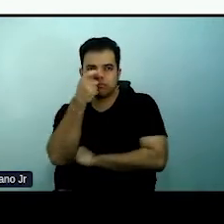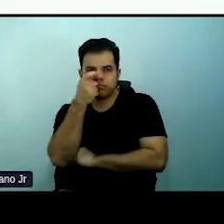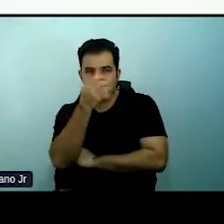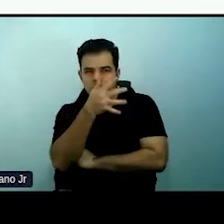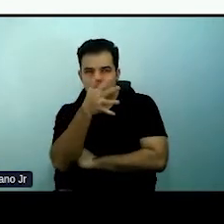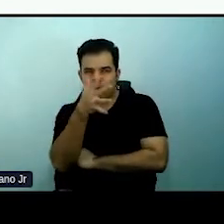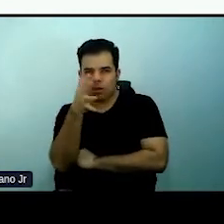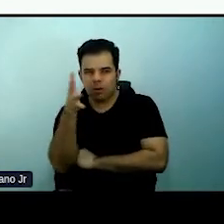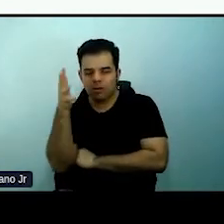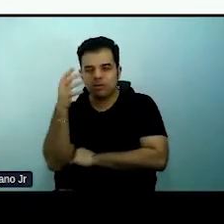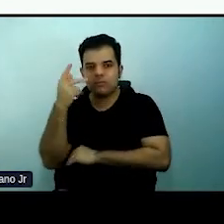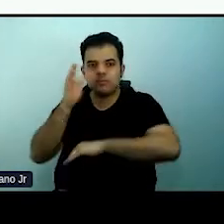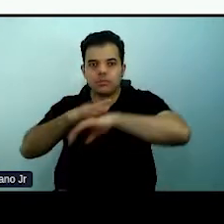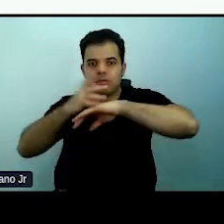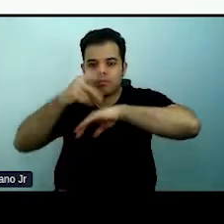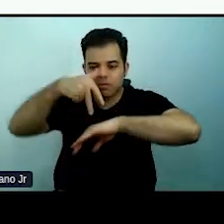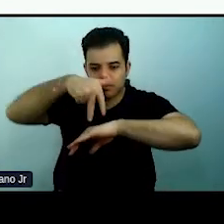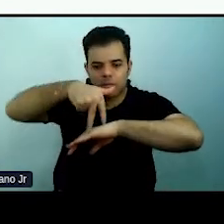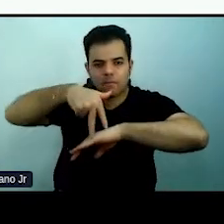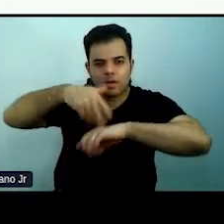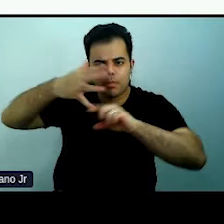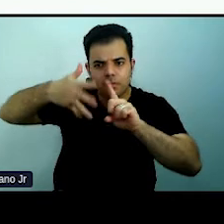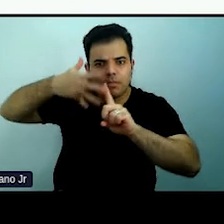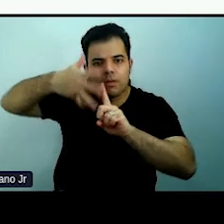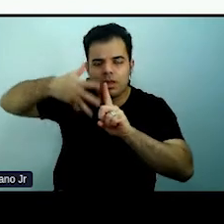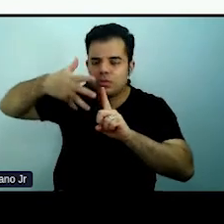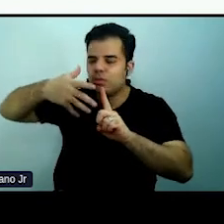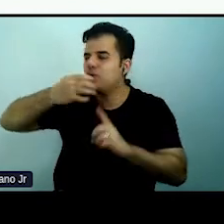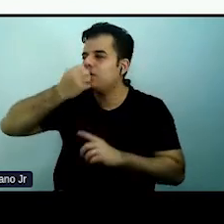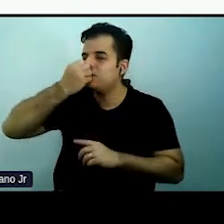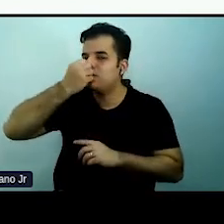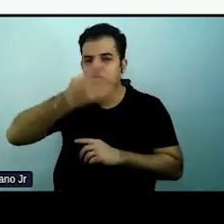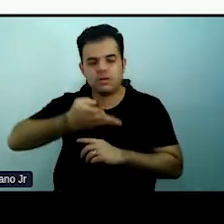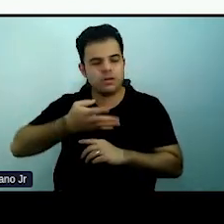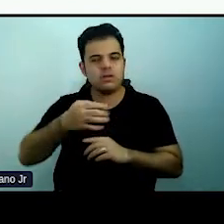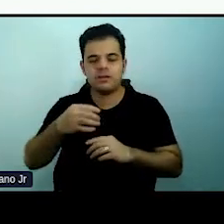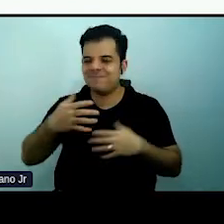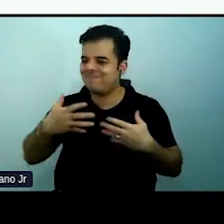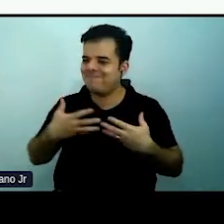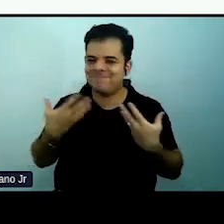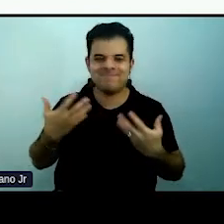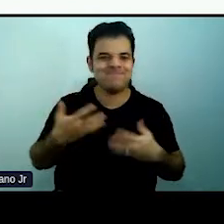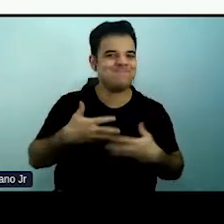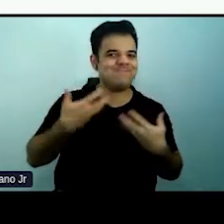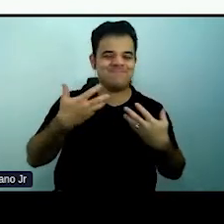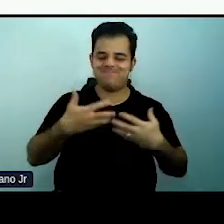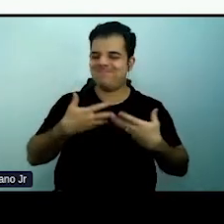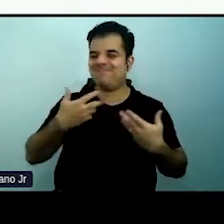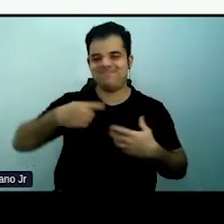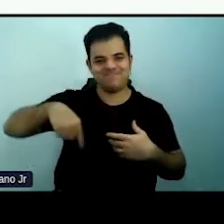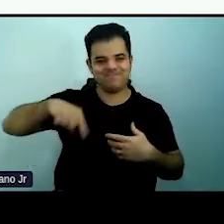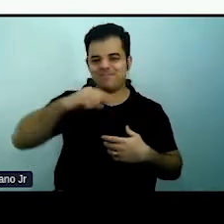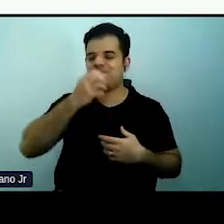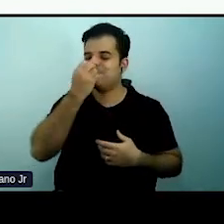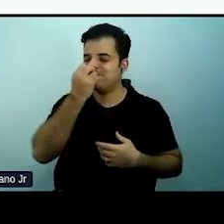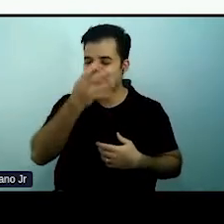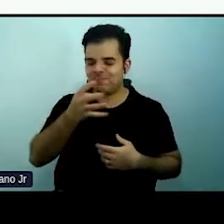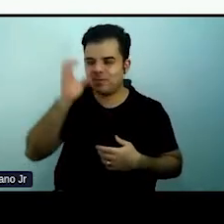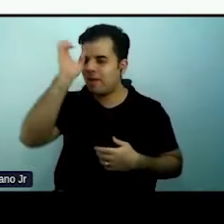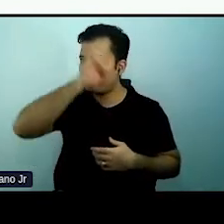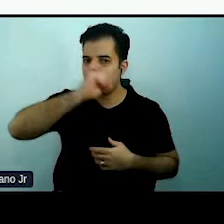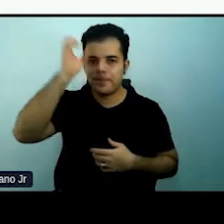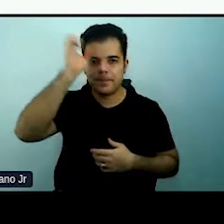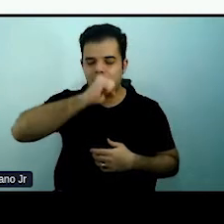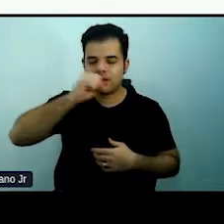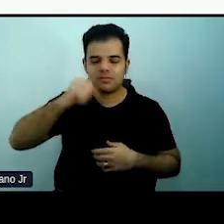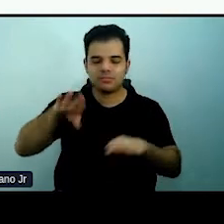palestras dele são muito boas, então foi um divertimento escutá-lo, foi muito bom a gente